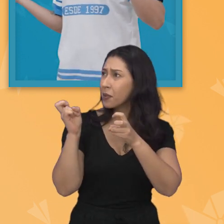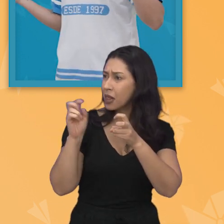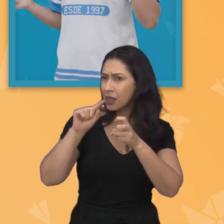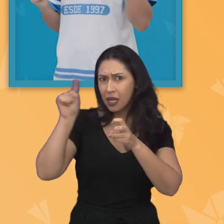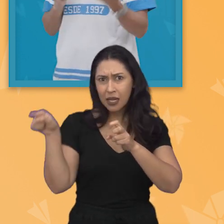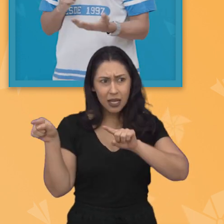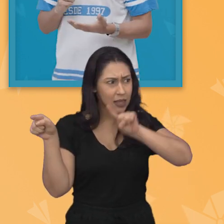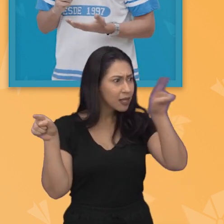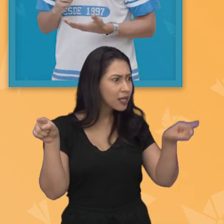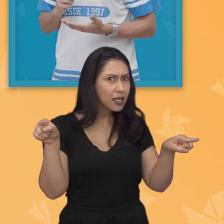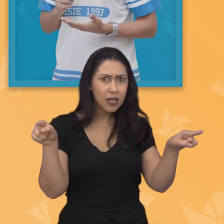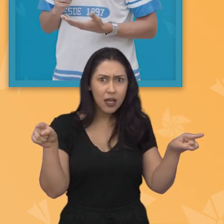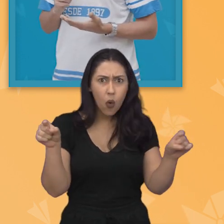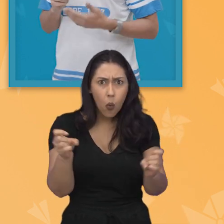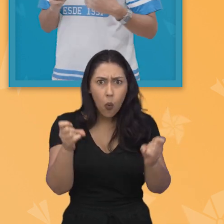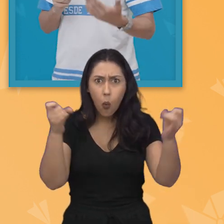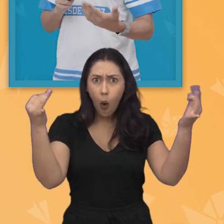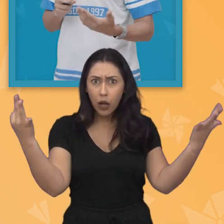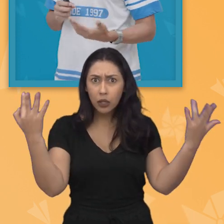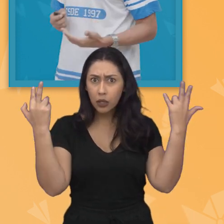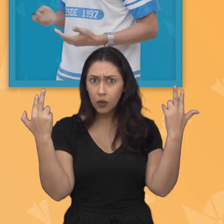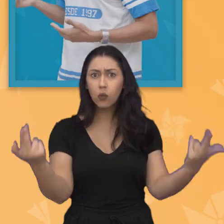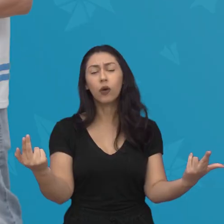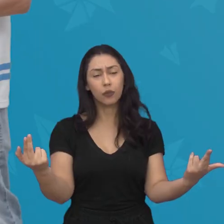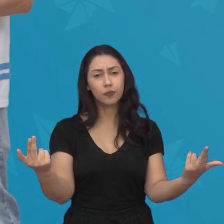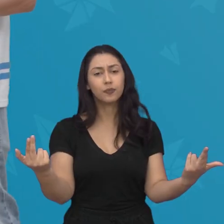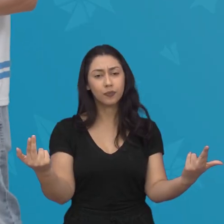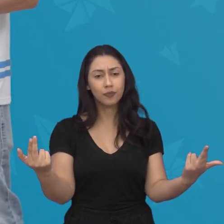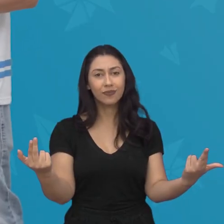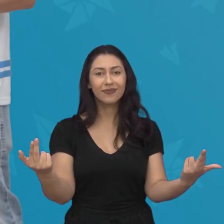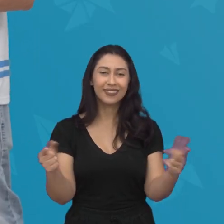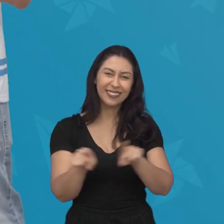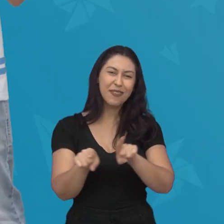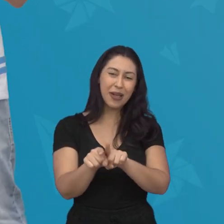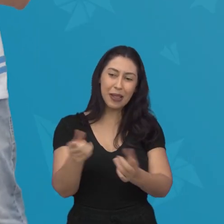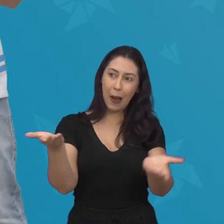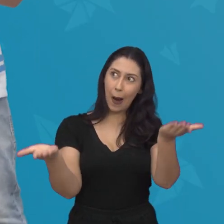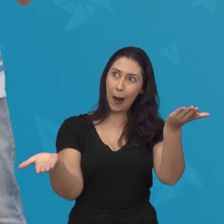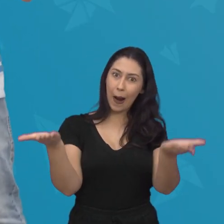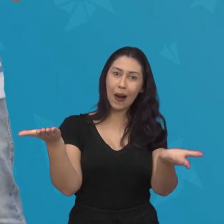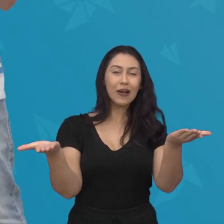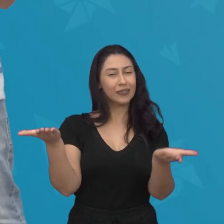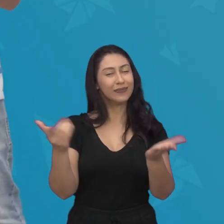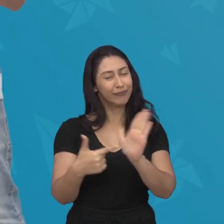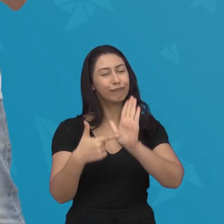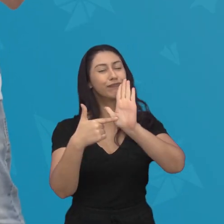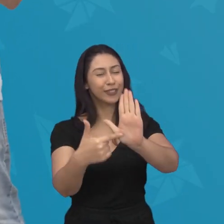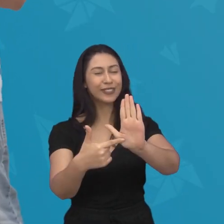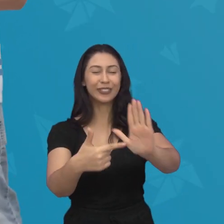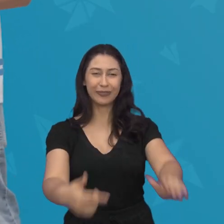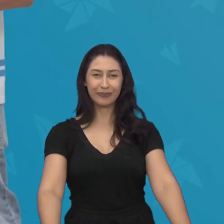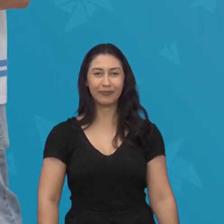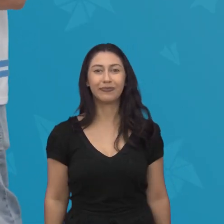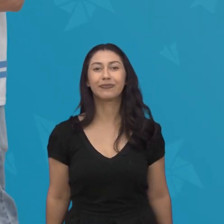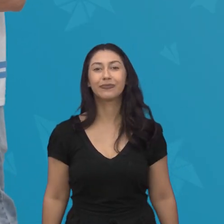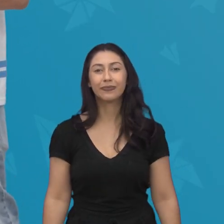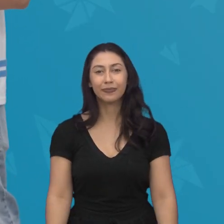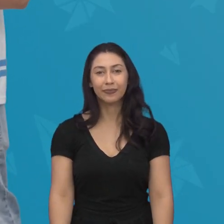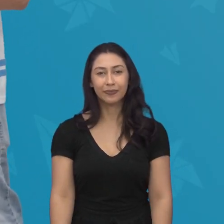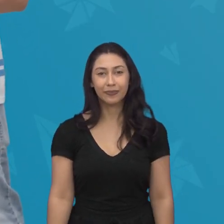exatamente do outro, em igual quantidade. E até a balança aqui para ficar exemplificado também visualmente, tudo bem?